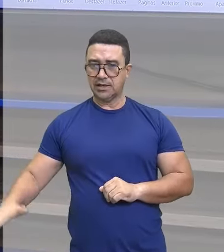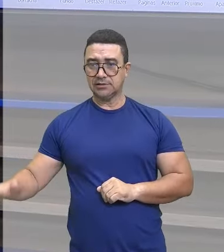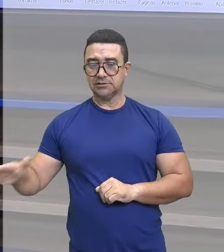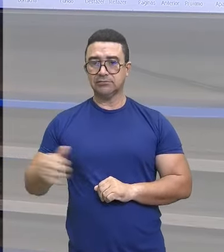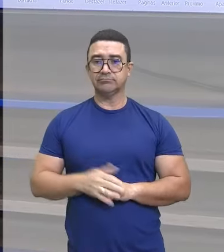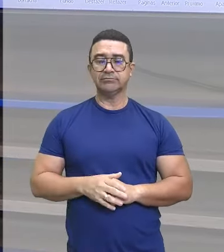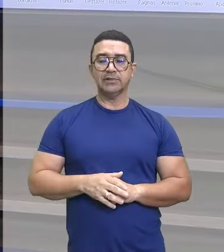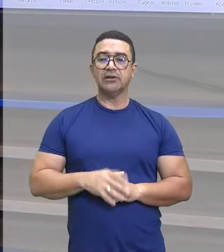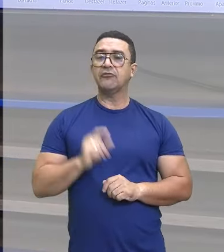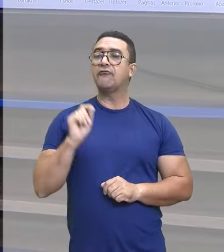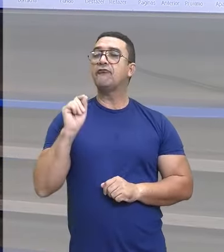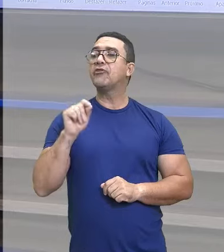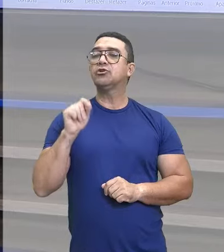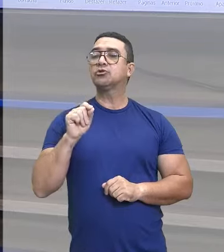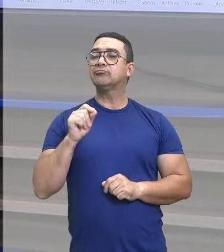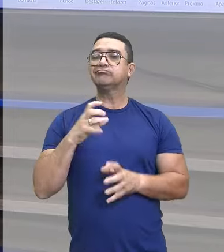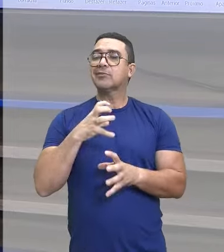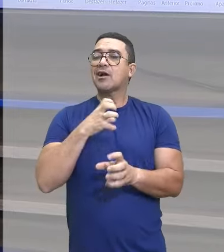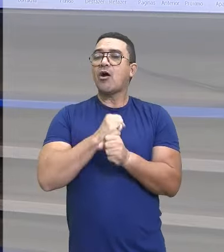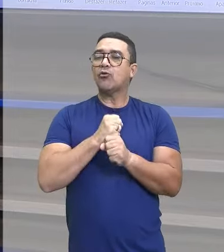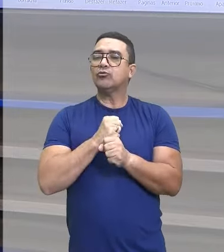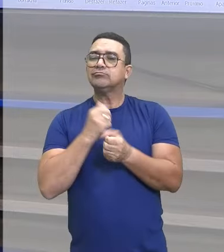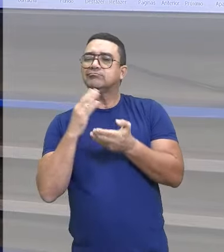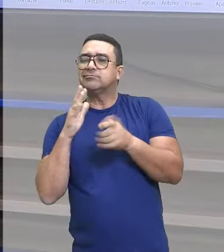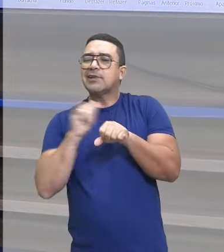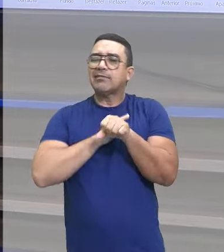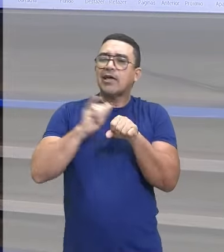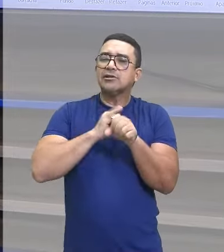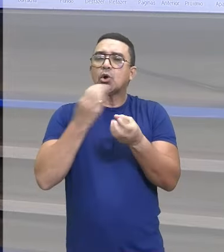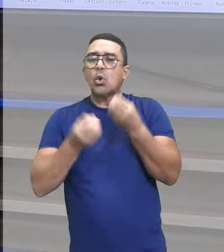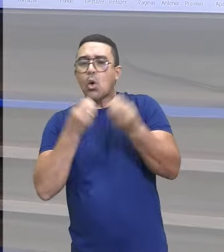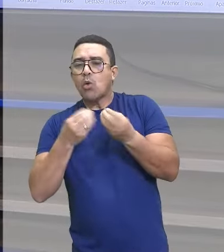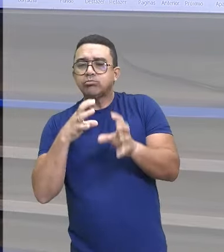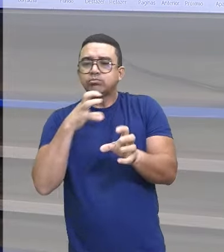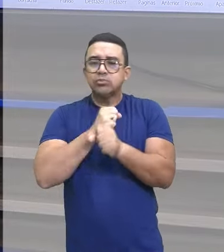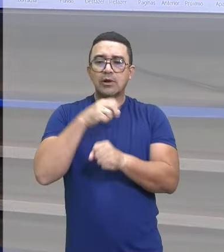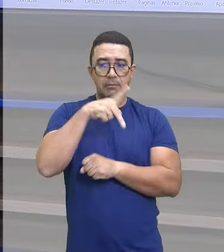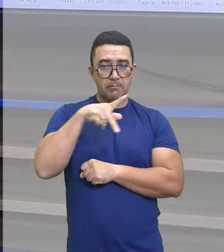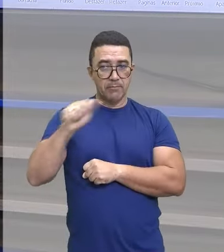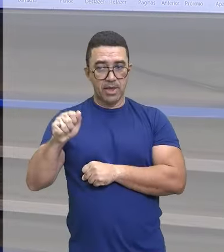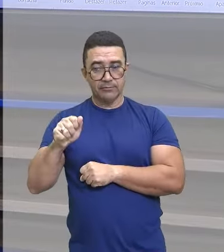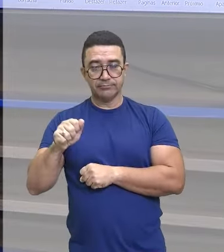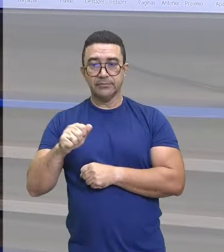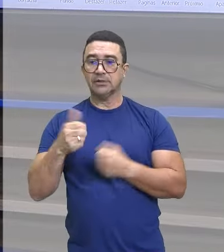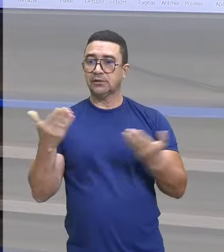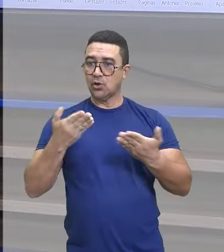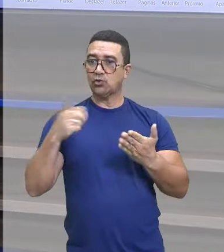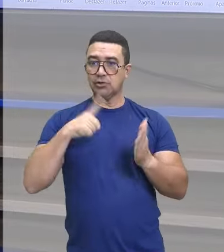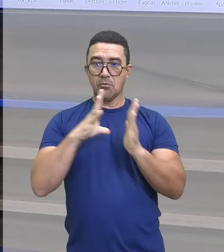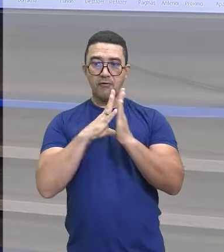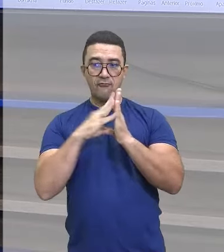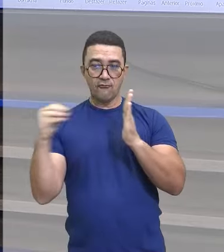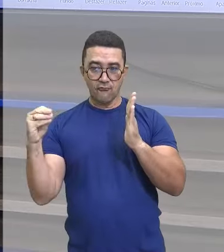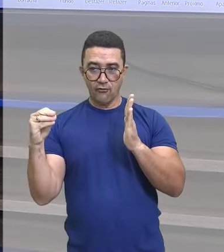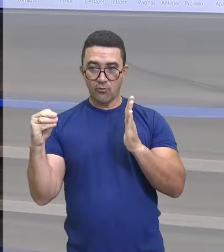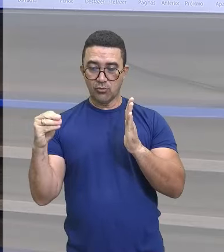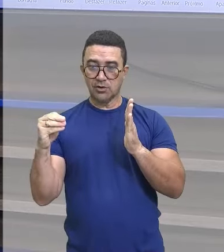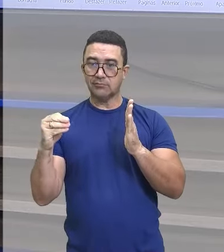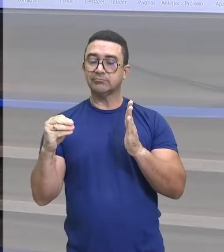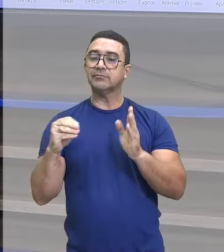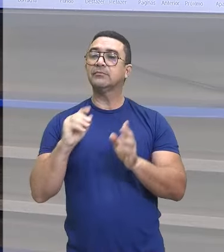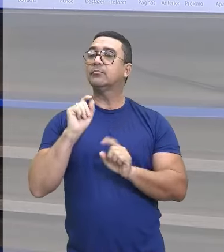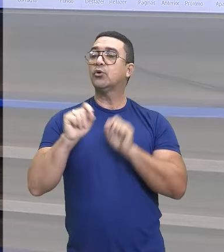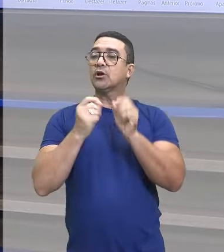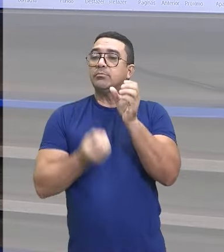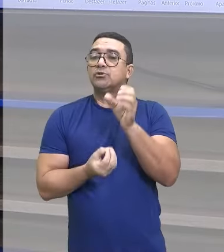fez algo para somar uma sequência, uma PA. E a partir disso, nós temos uma fórmula para gerar, então,